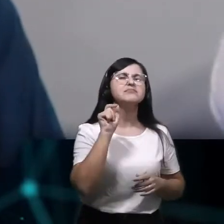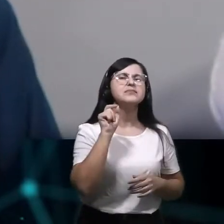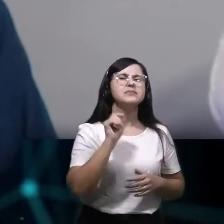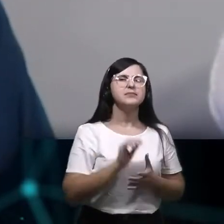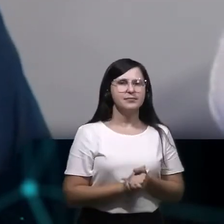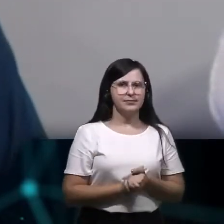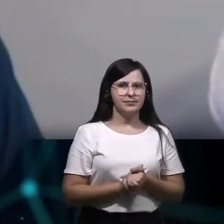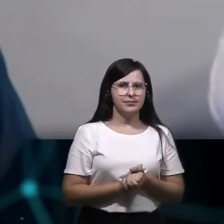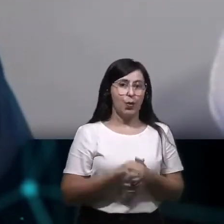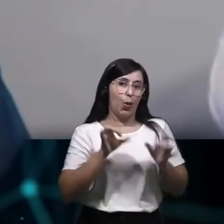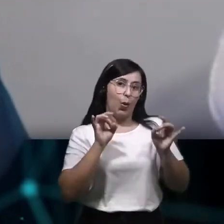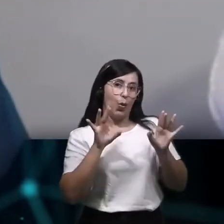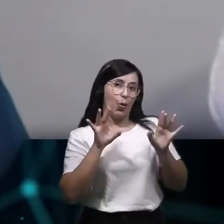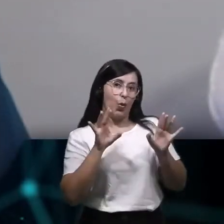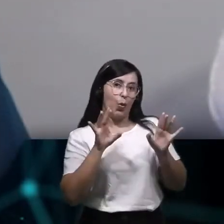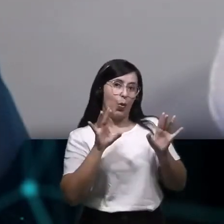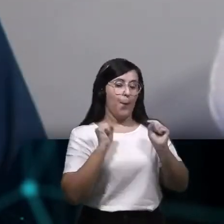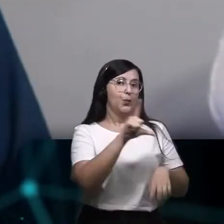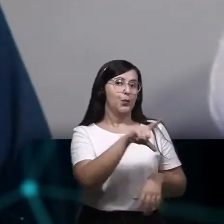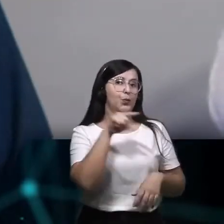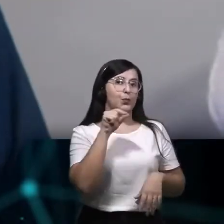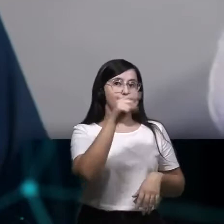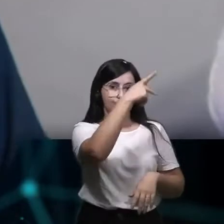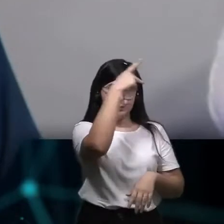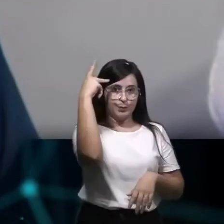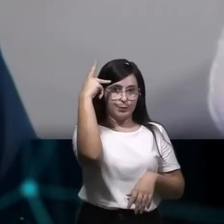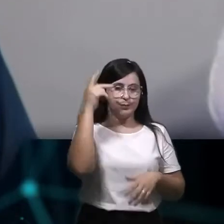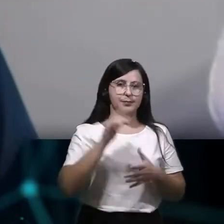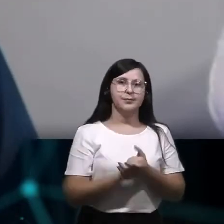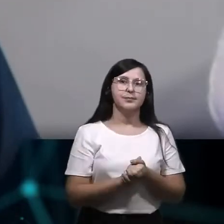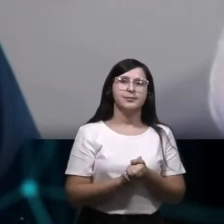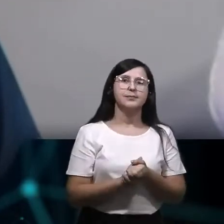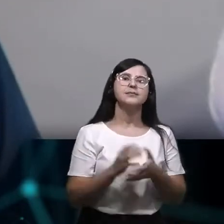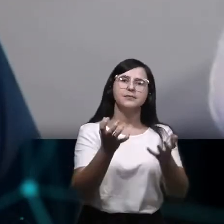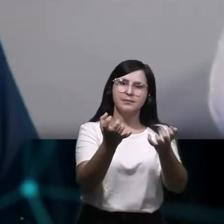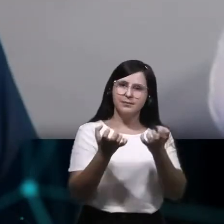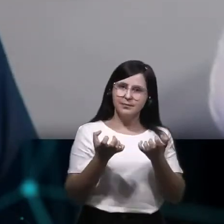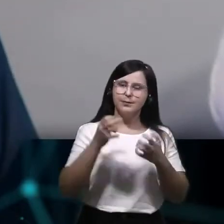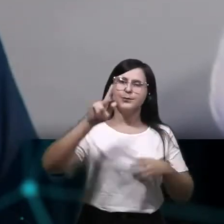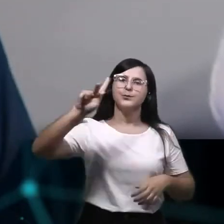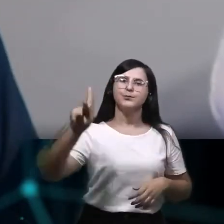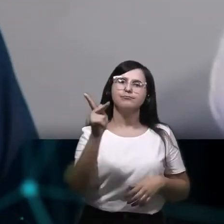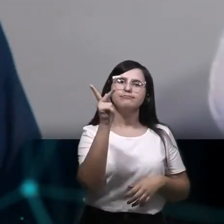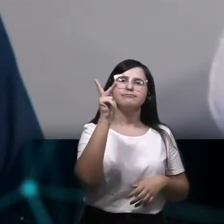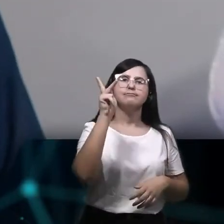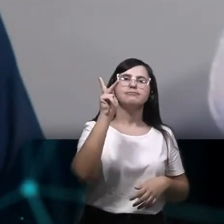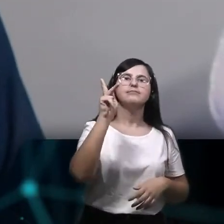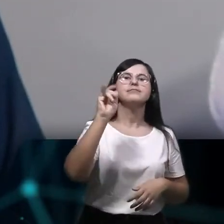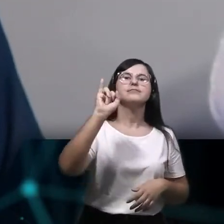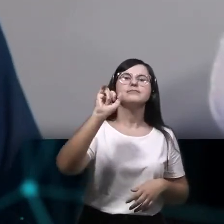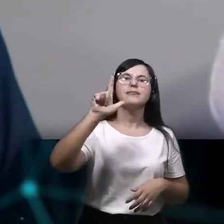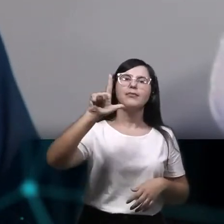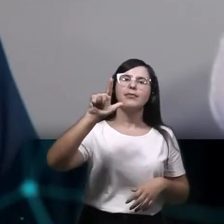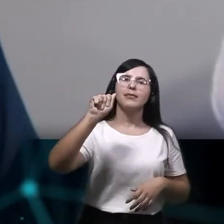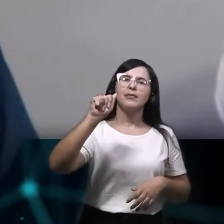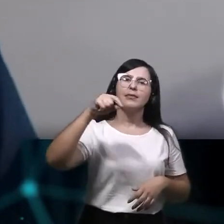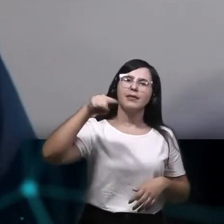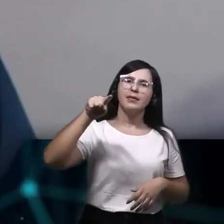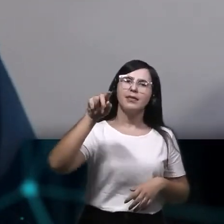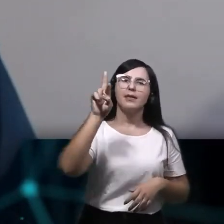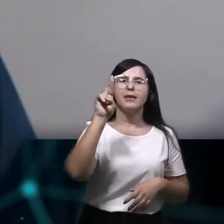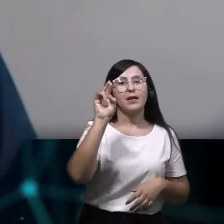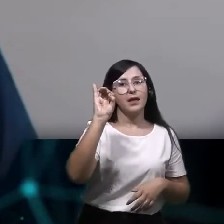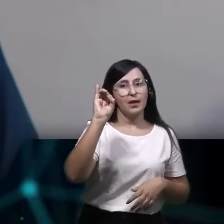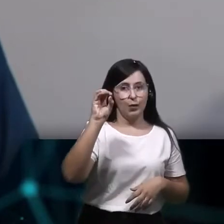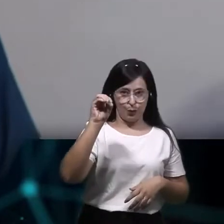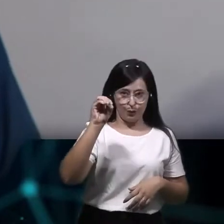sorteado. Só escolha o candidato agora. A minha escolha é o candidato Hilário Paulo. Candidato Hilário Paulo. Vou sortear agora o tema da